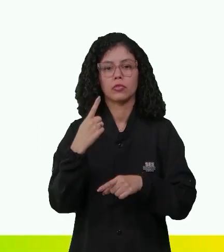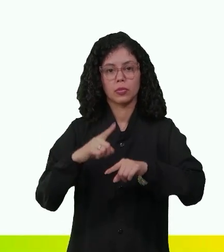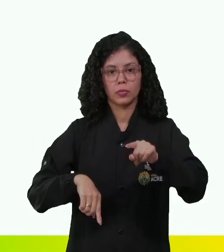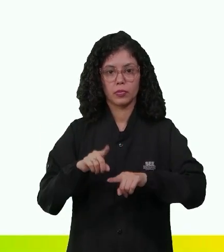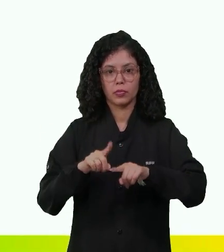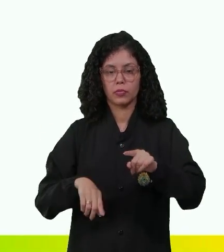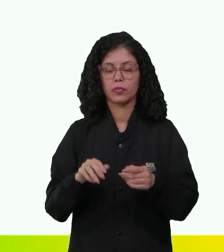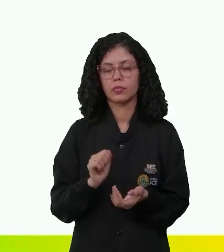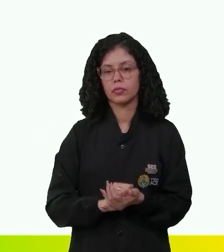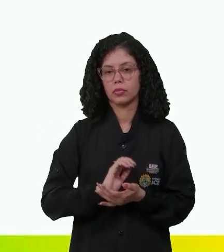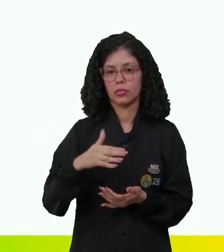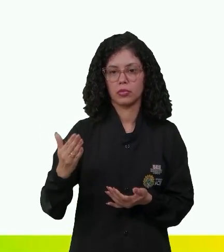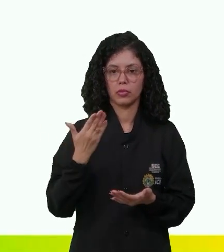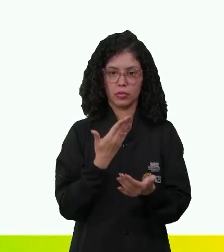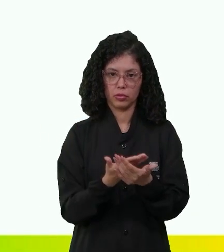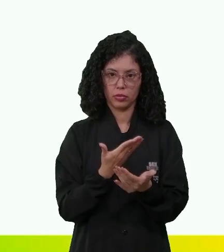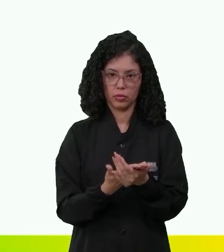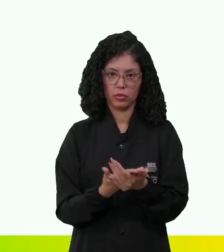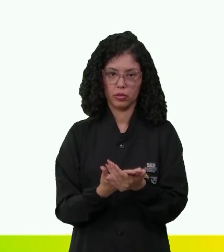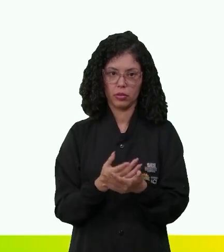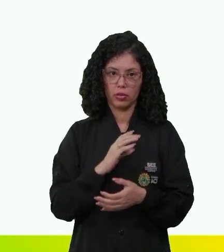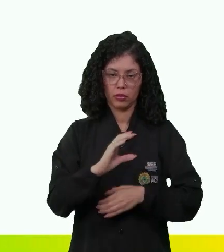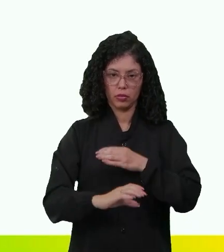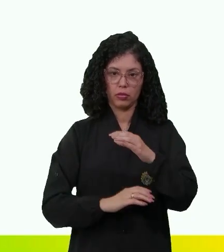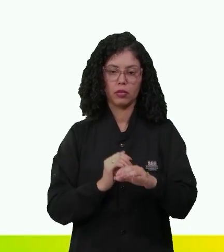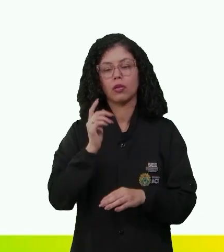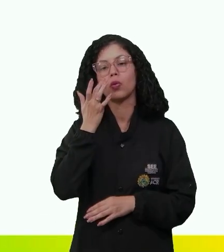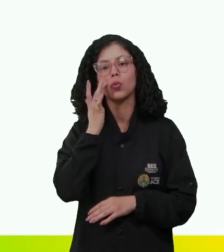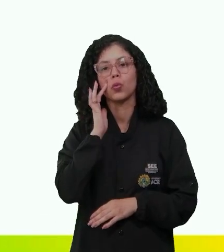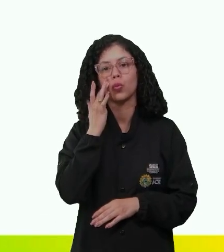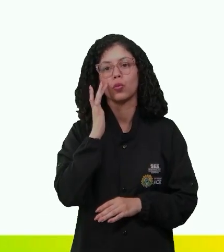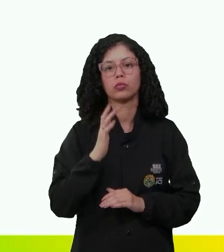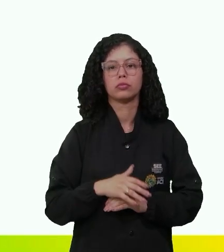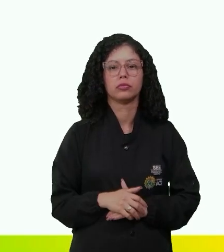que é quando a gente estuda o ciclo do ouro,